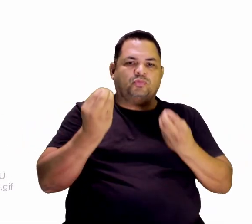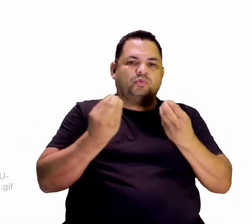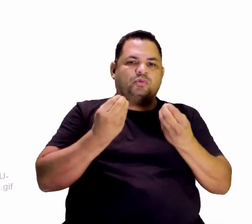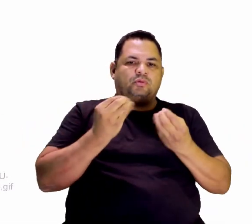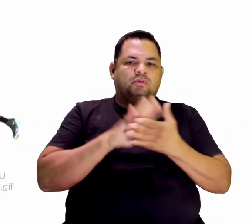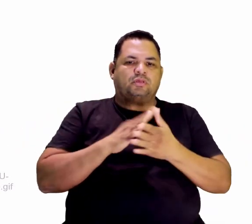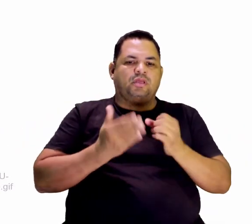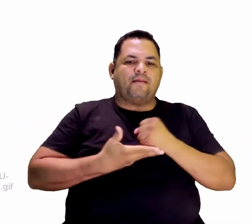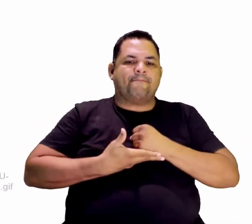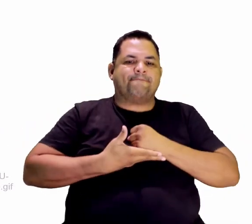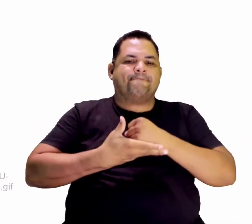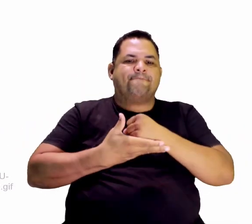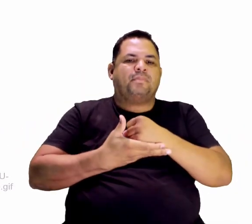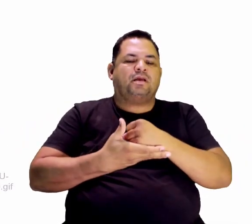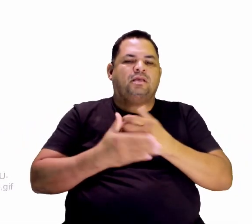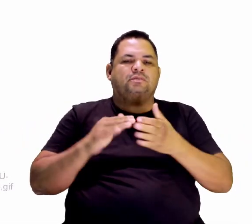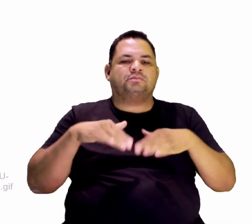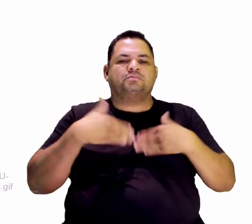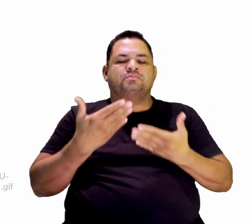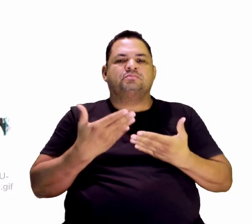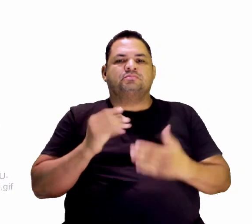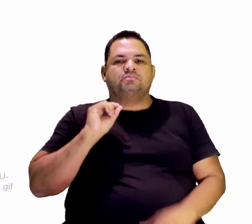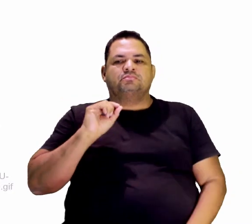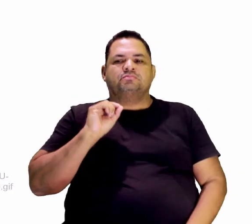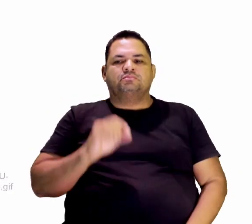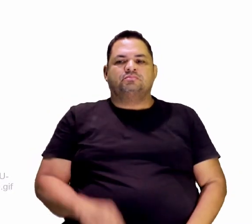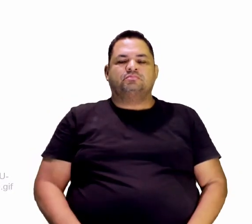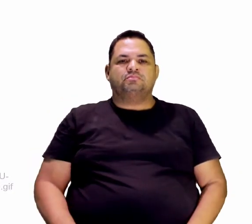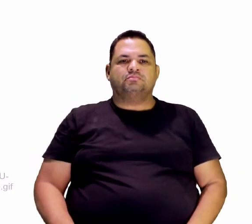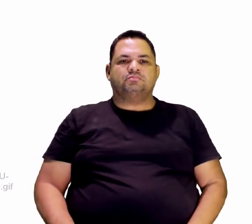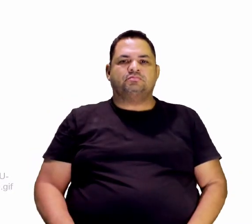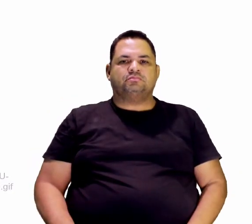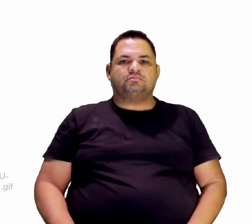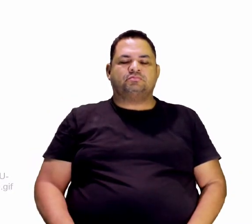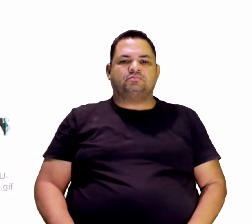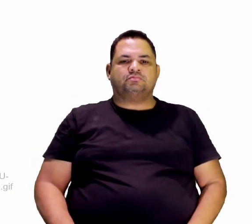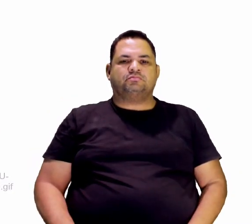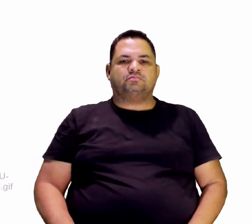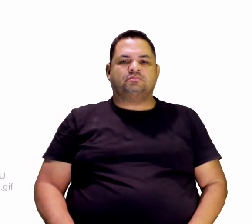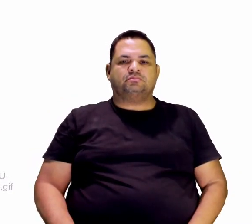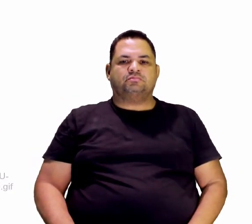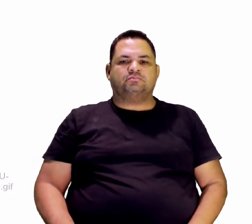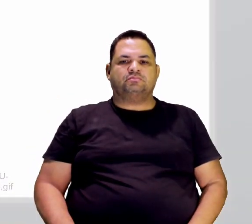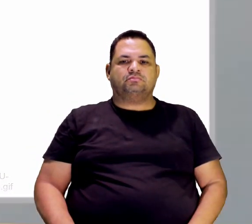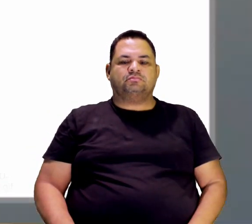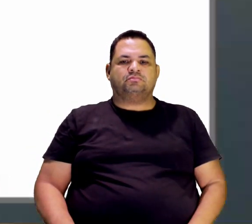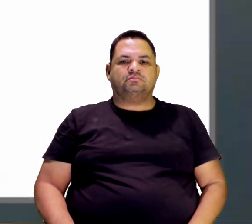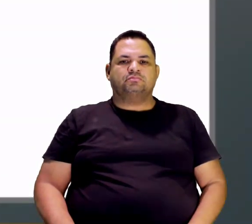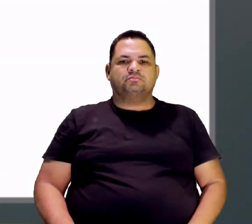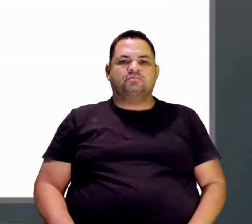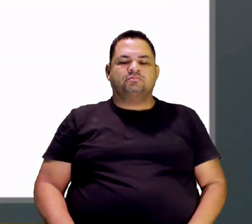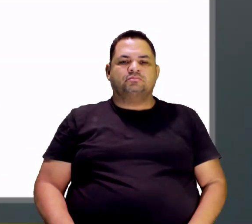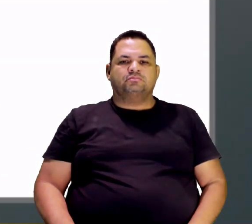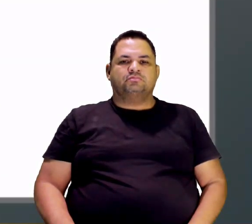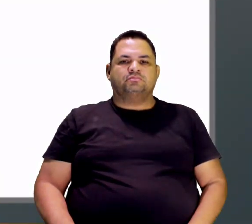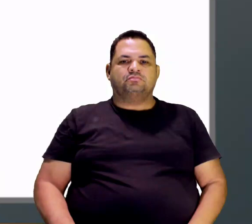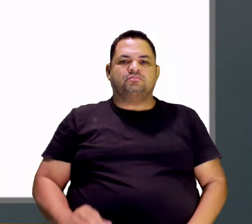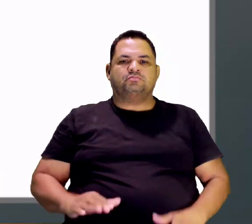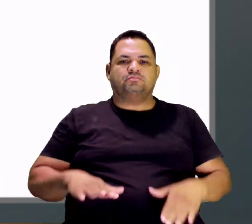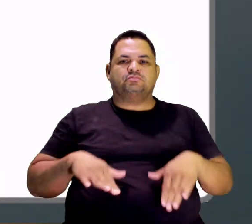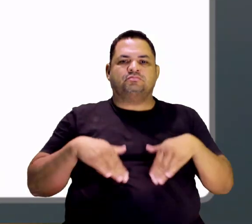imaginar essas práticas, deve imaginar aí o handball, deve imaginar o futsal, não é mesmo? Pois é. E